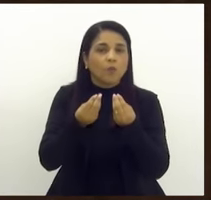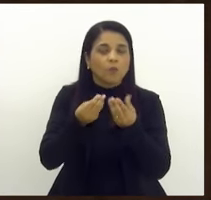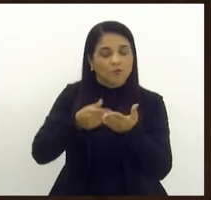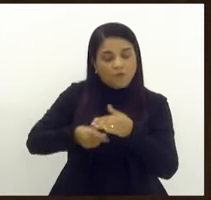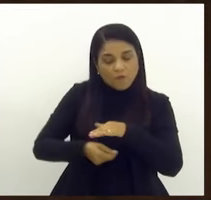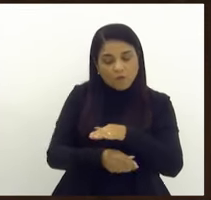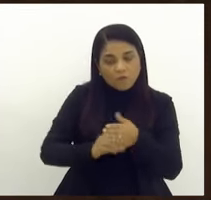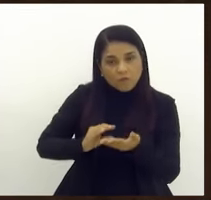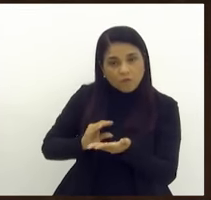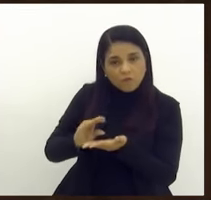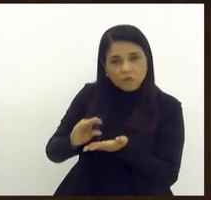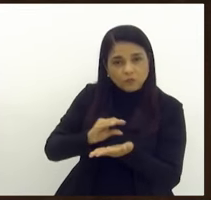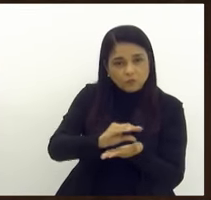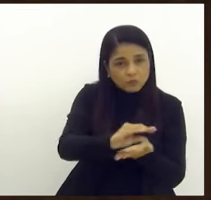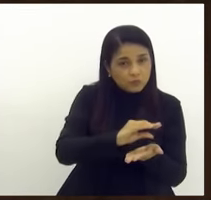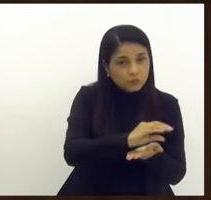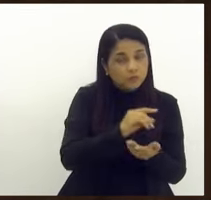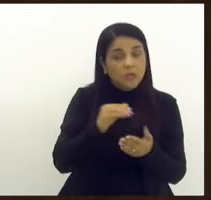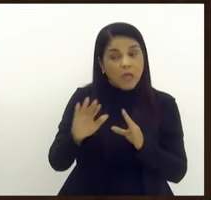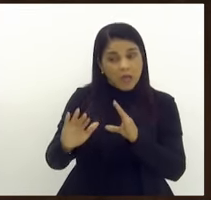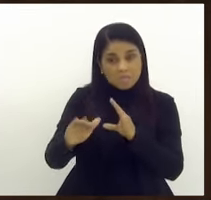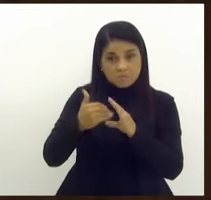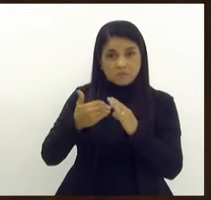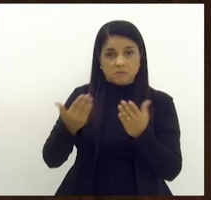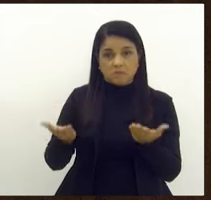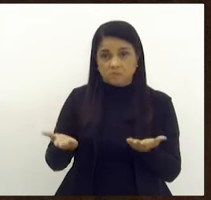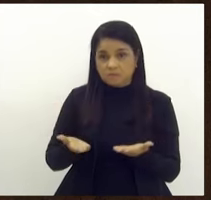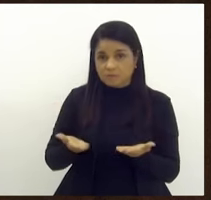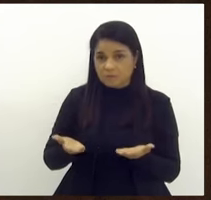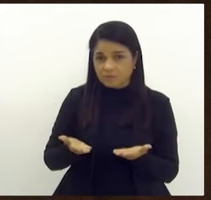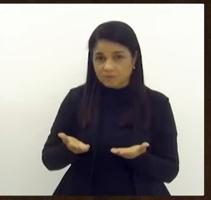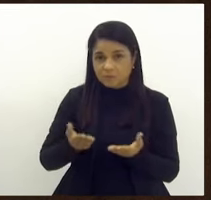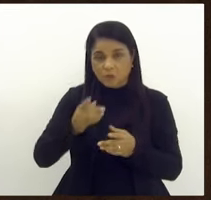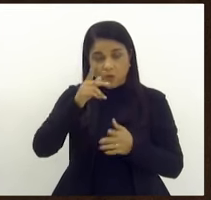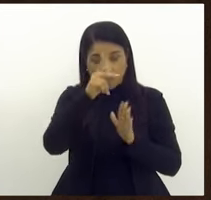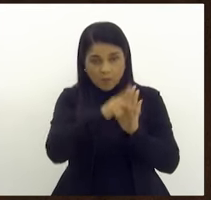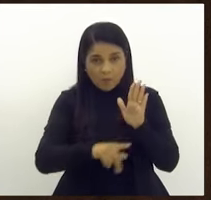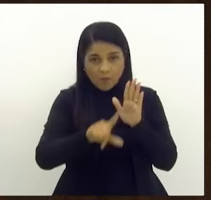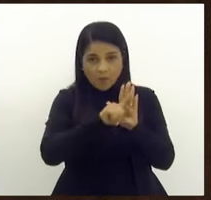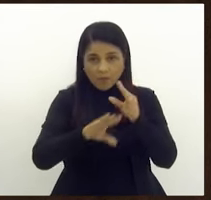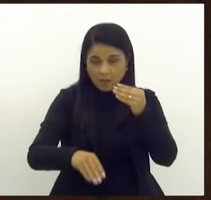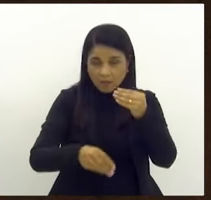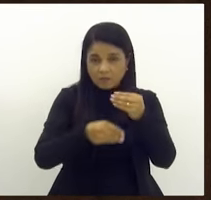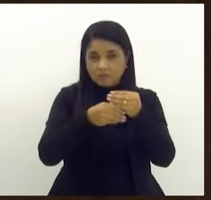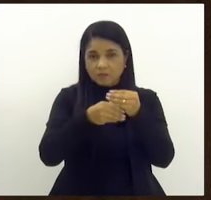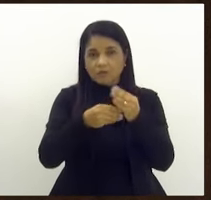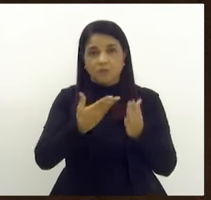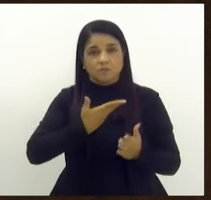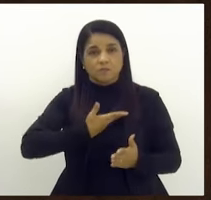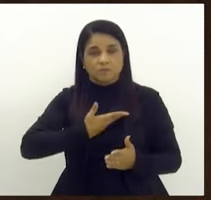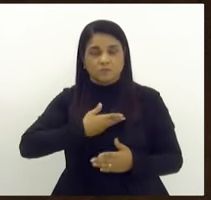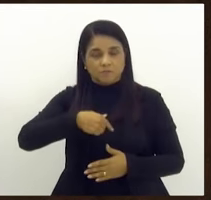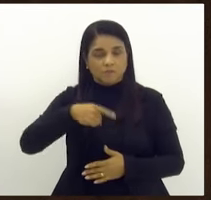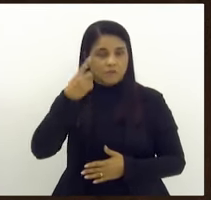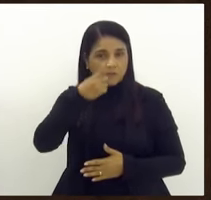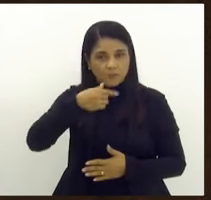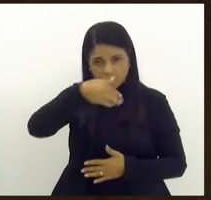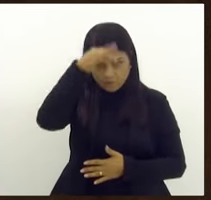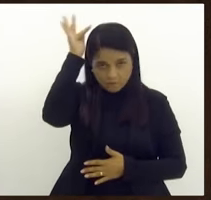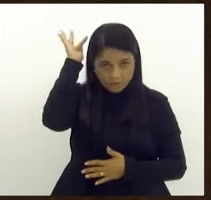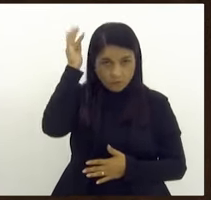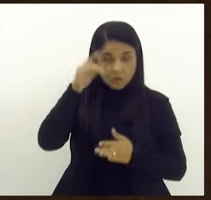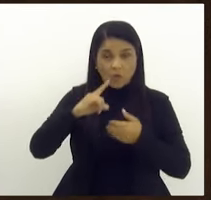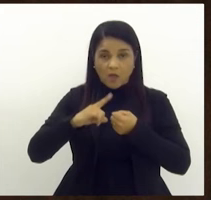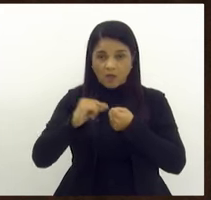fundo Sober e a mensagem que a gente vê aqui Aliás o projeto de lei complementar do Companheiro Fred Pacheco no